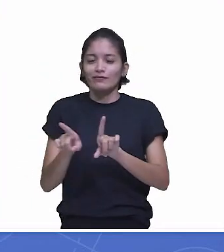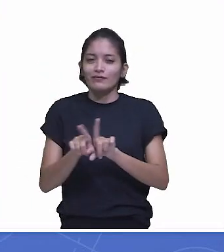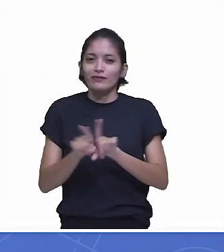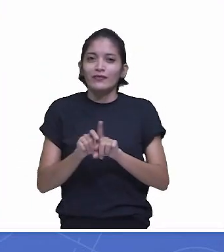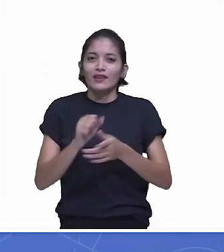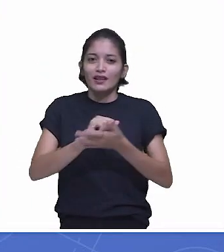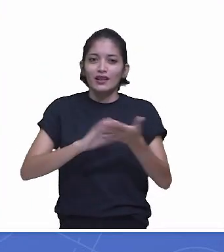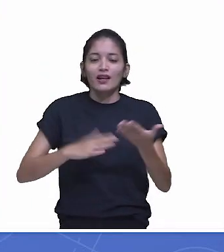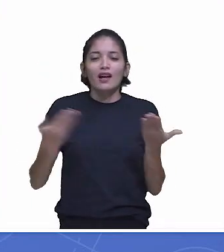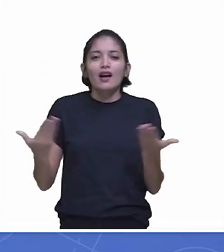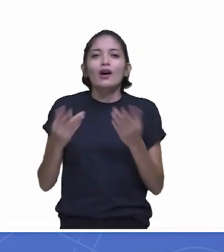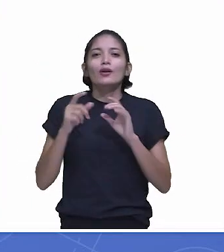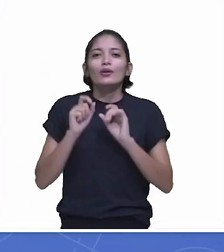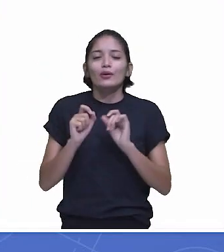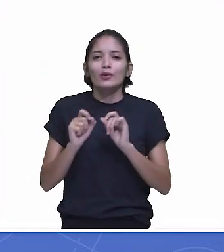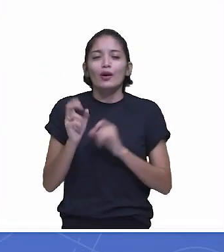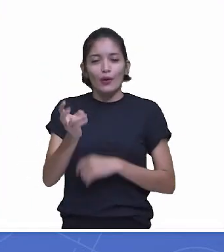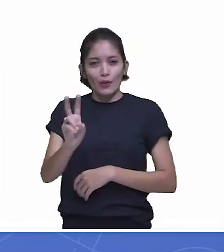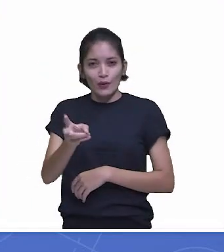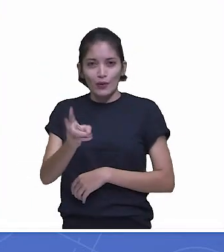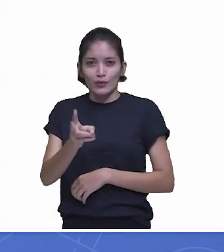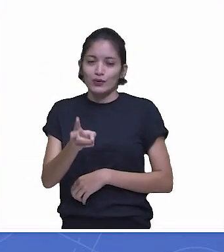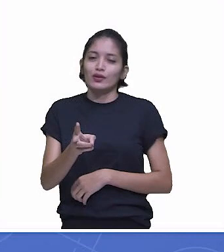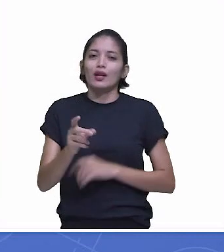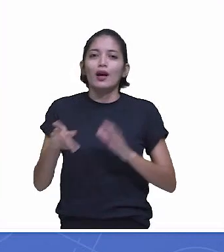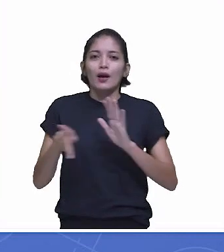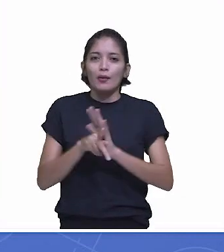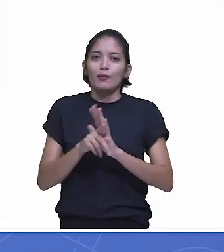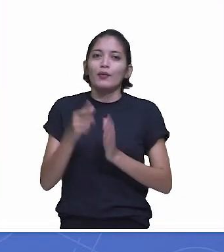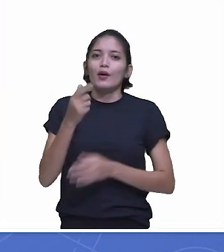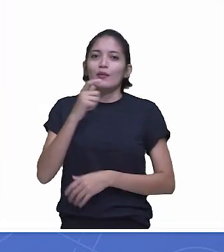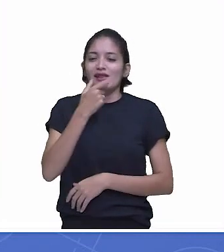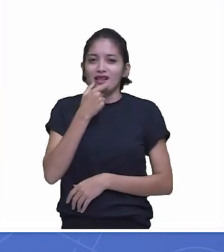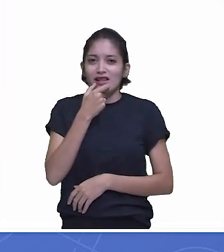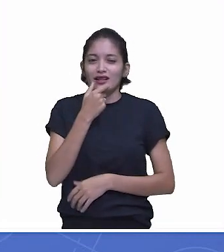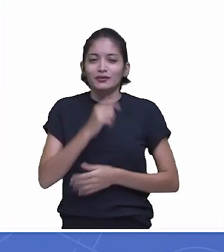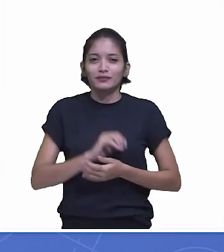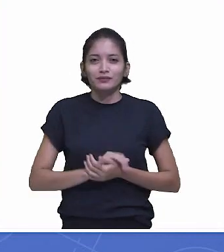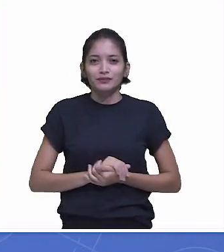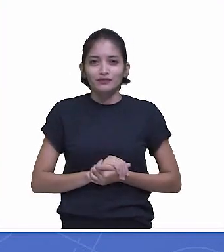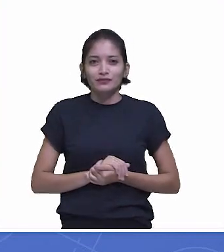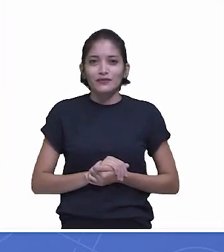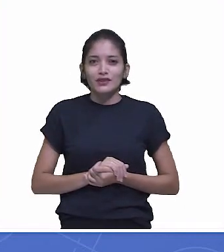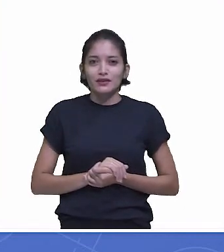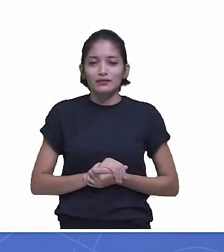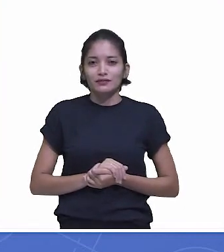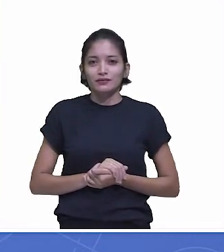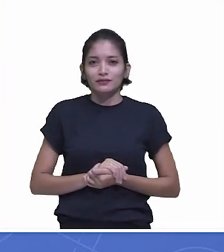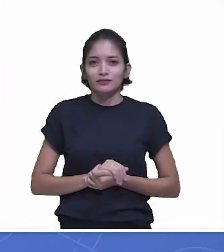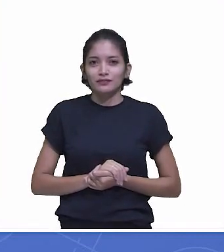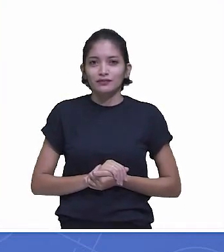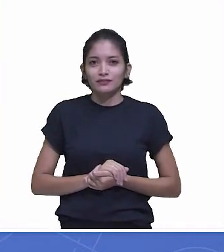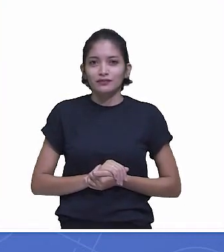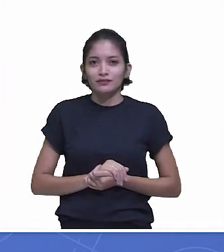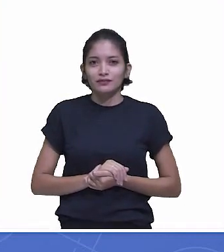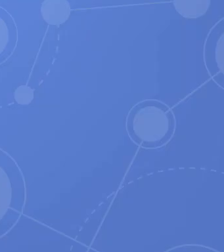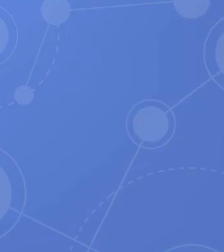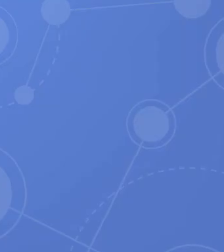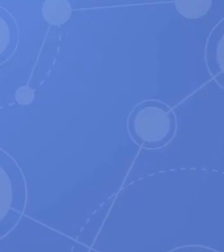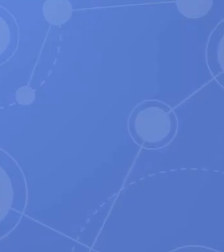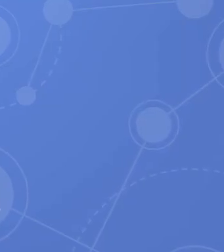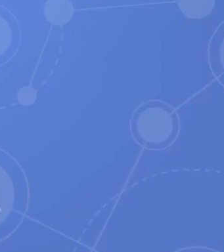chat, que participaram da nossa atividade. E agora vamos continuar com as questões de língua inglesa com o professor Ademir.